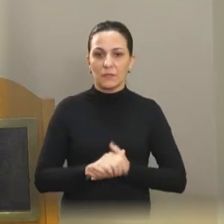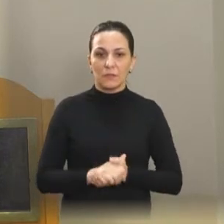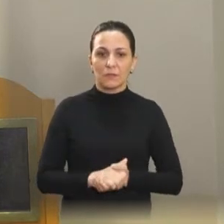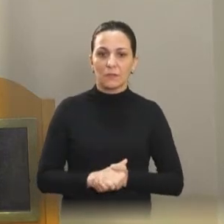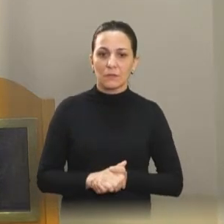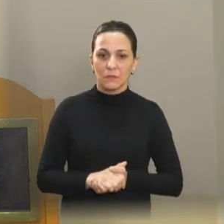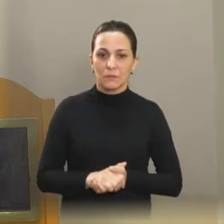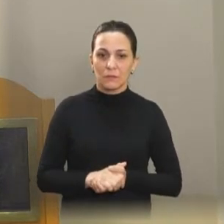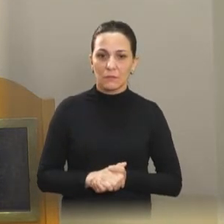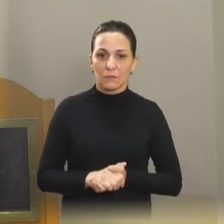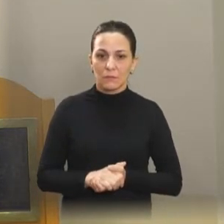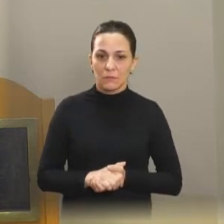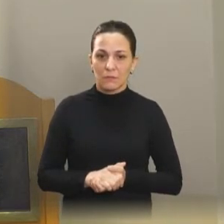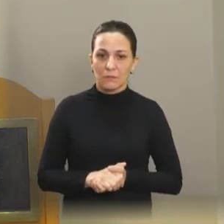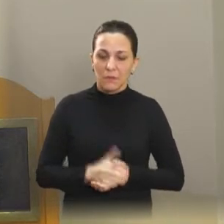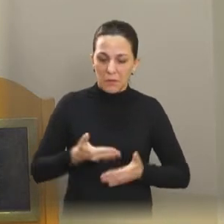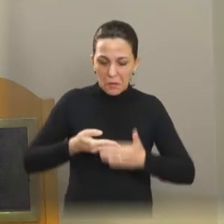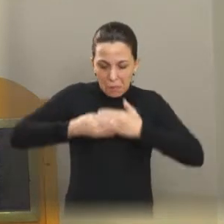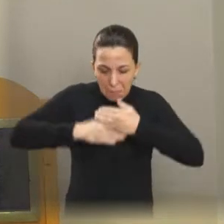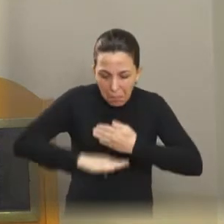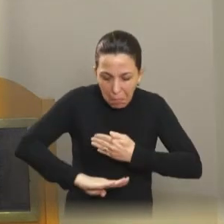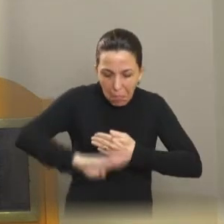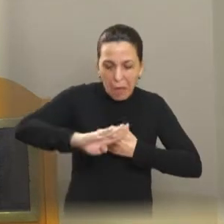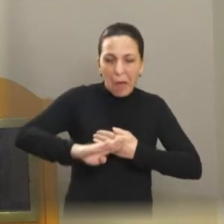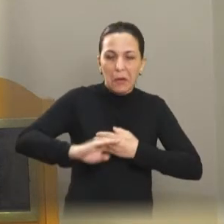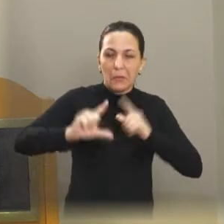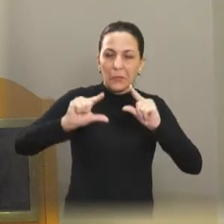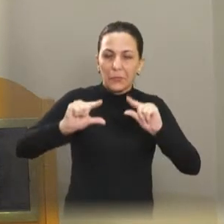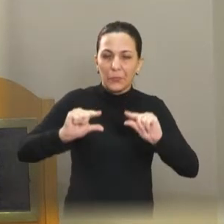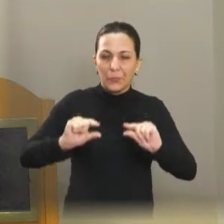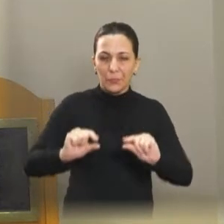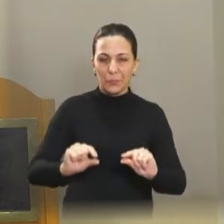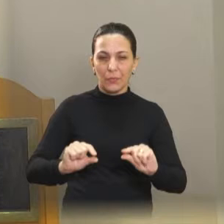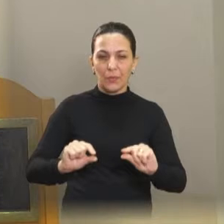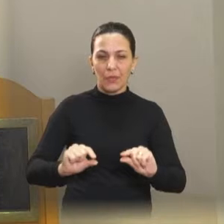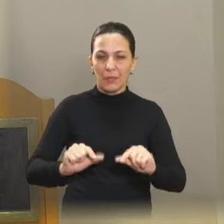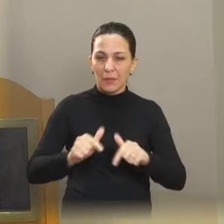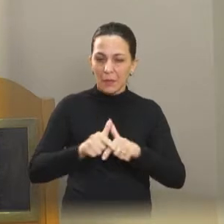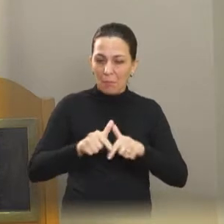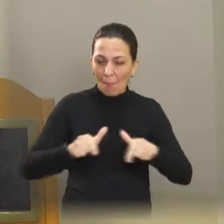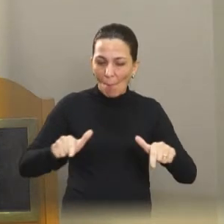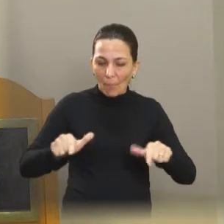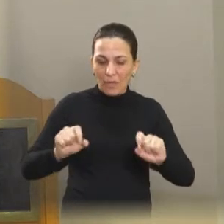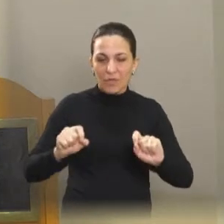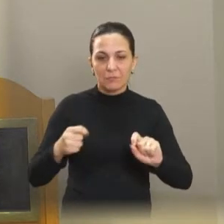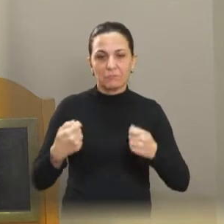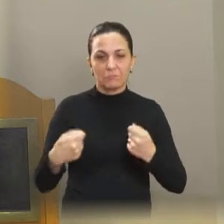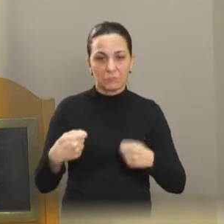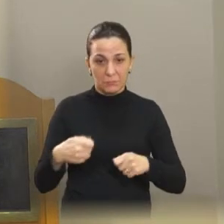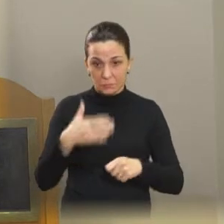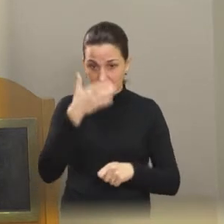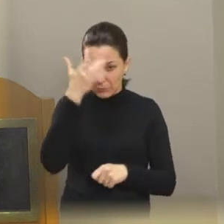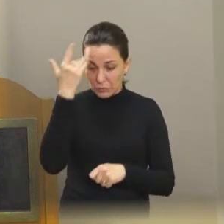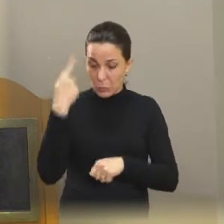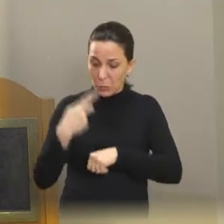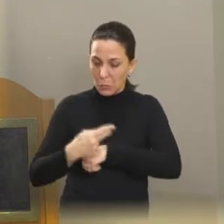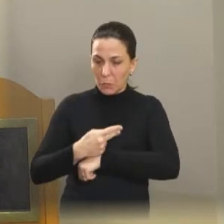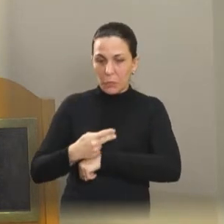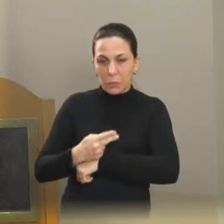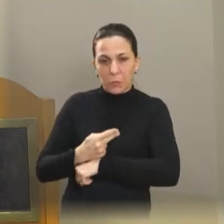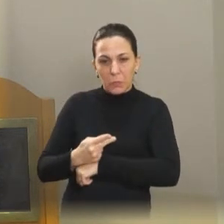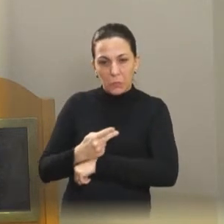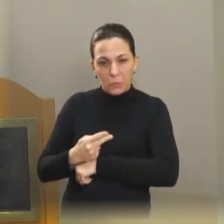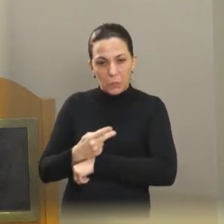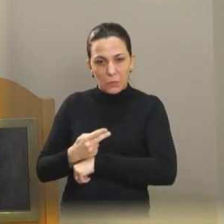é as ruas menos buraco né mas limpa que a gente pede É isso aí com os Moniz procura nós